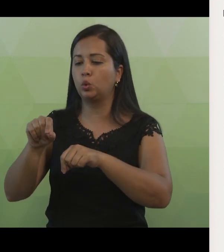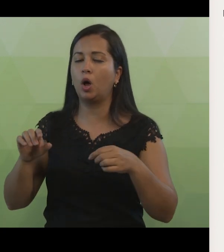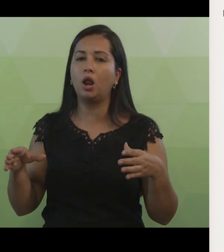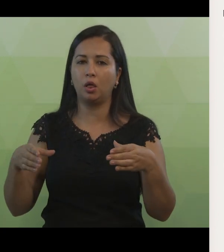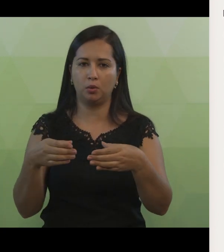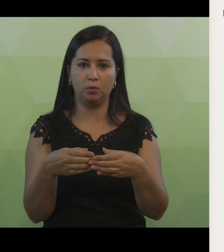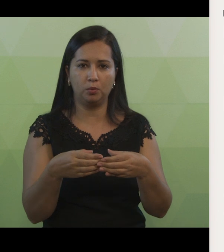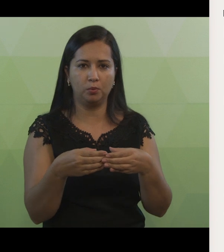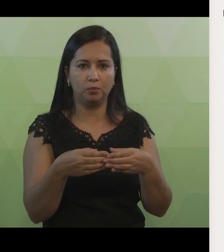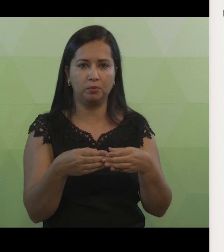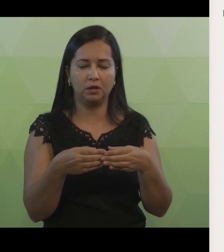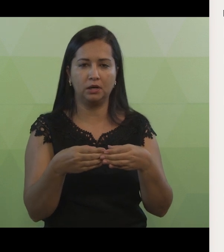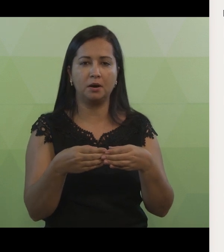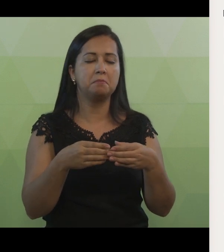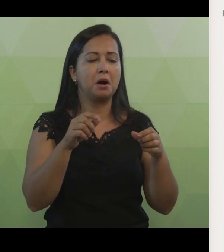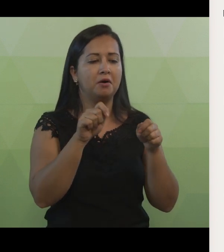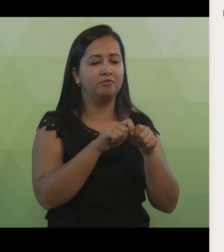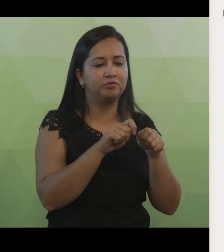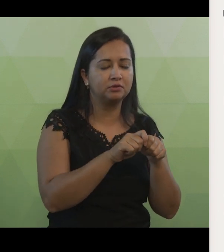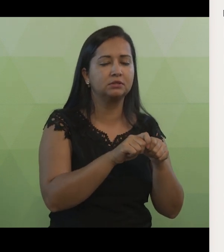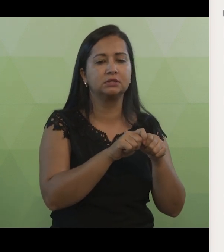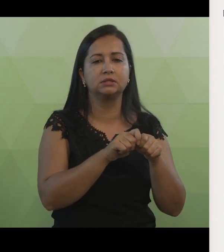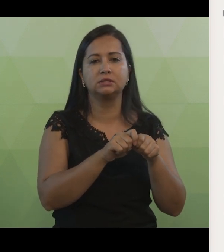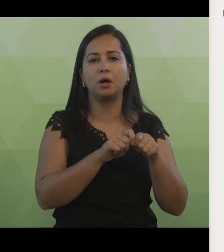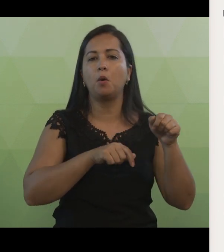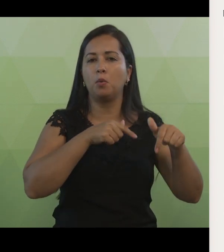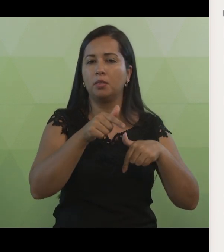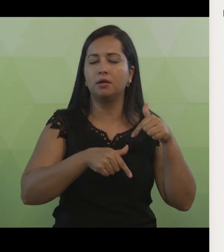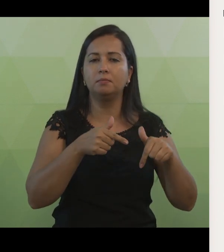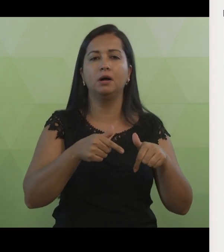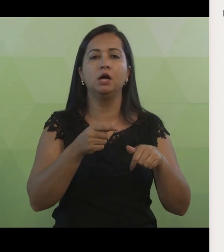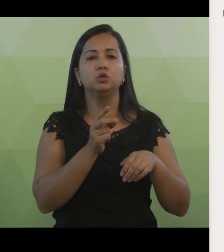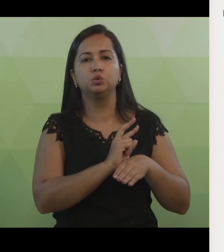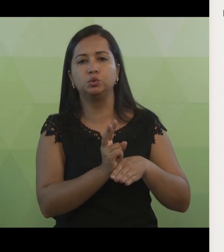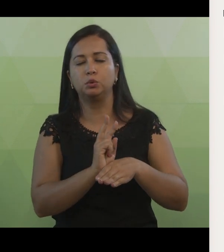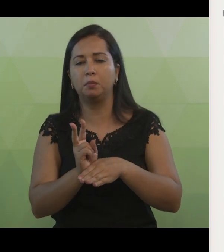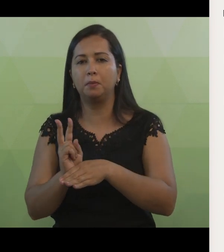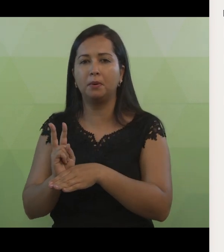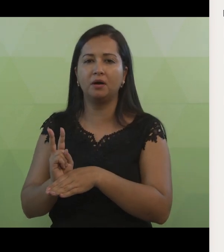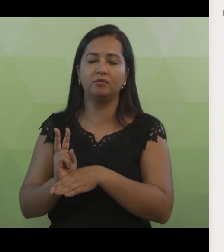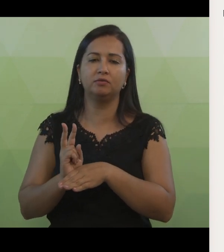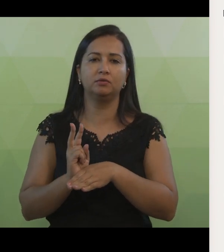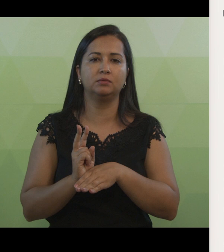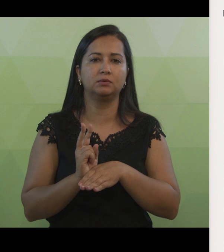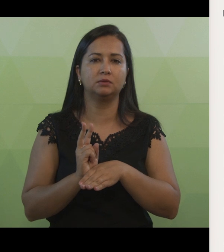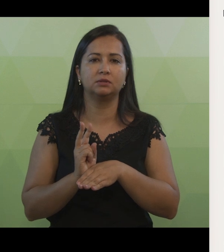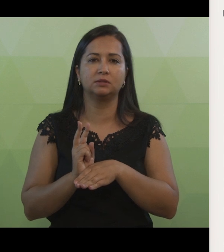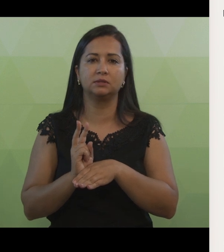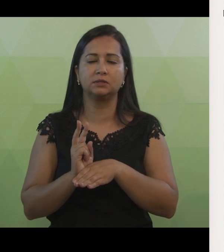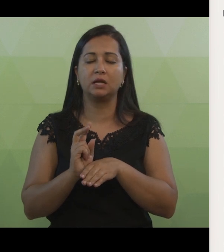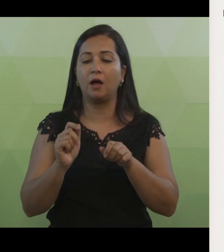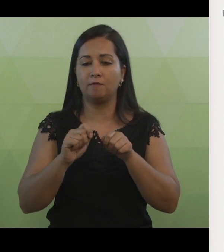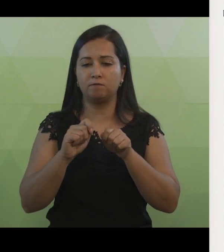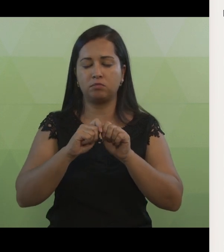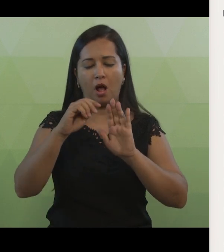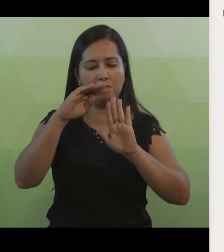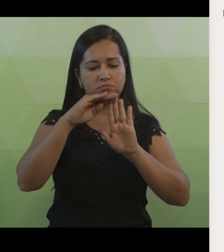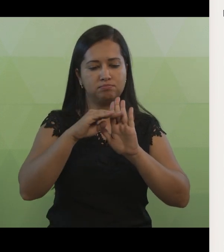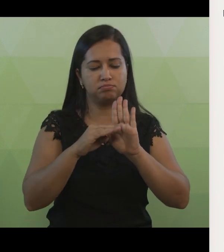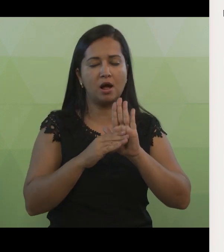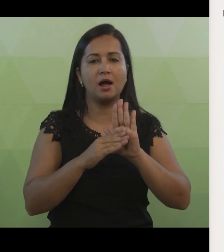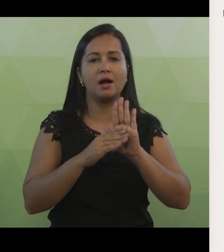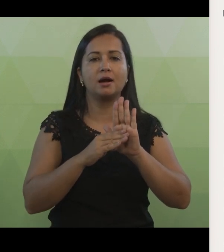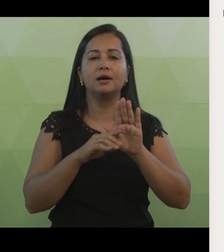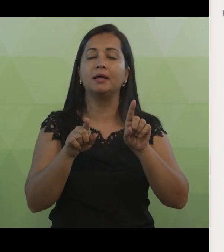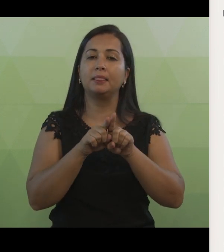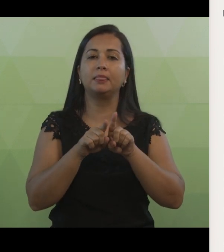equipe, execução de trabalho e supervisão, revisão dos papéis de trabalho, atualização do conhecimento permanente e avaliação